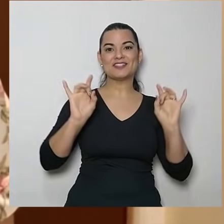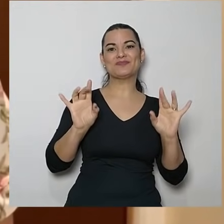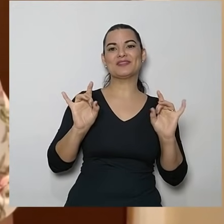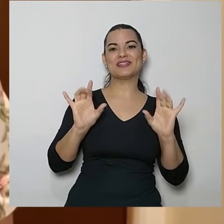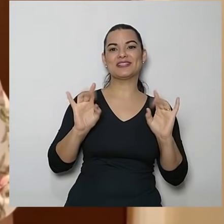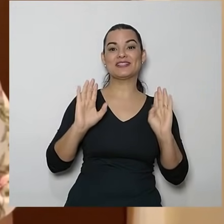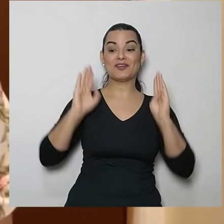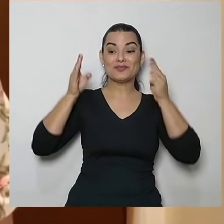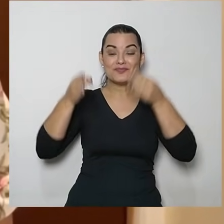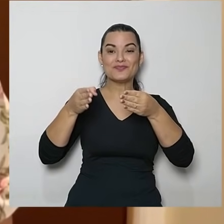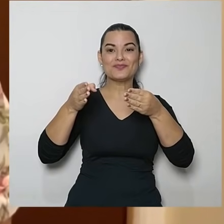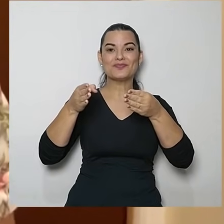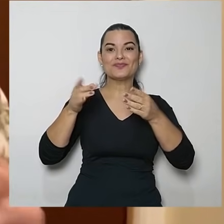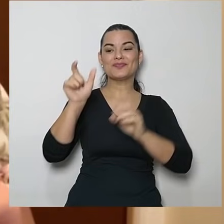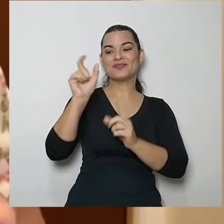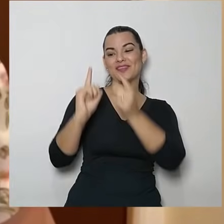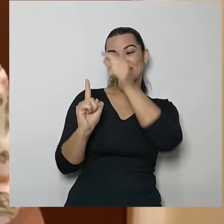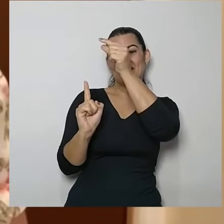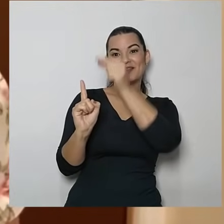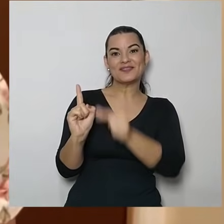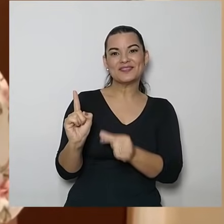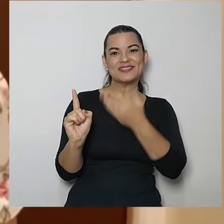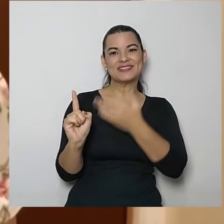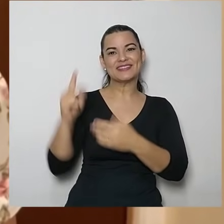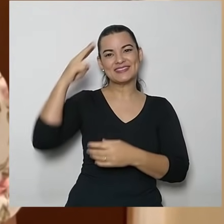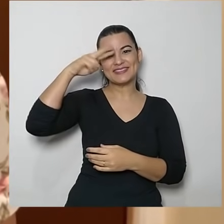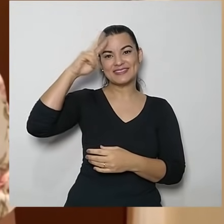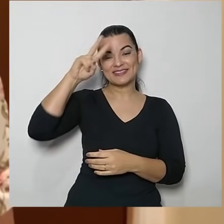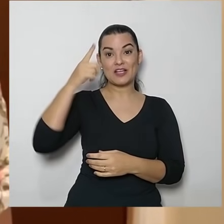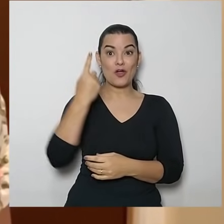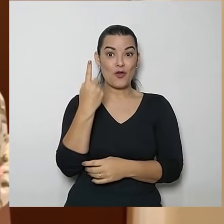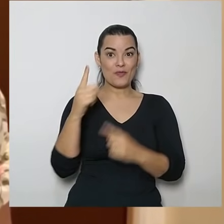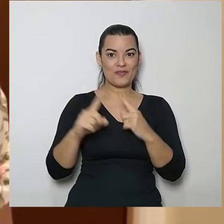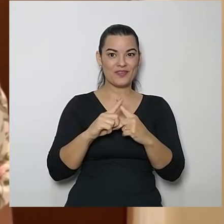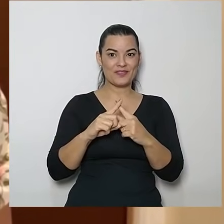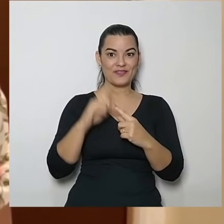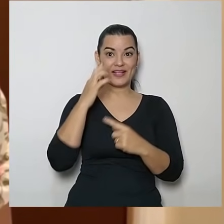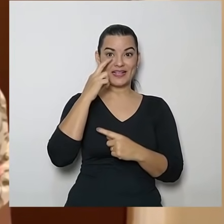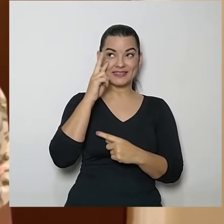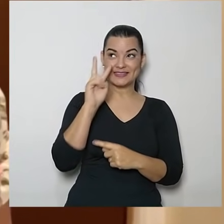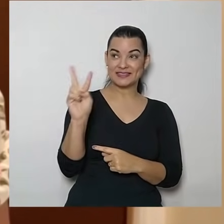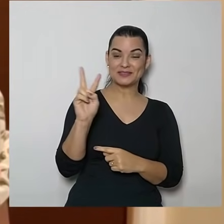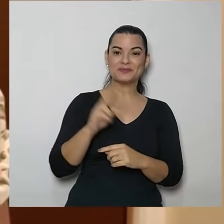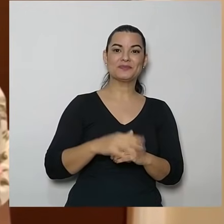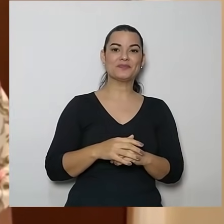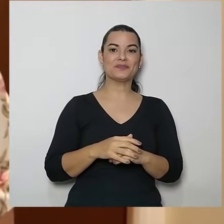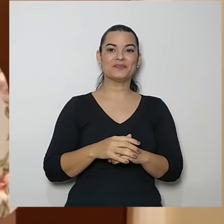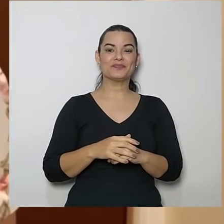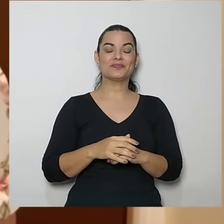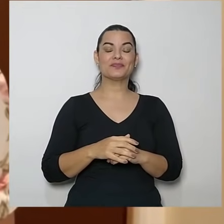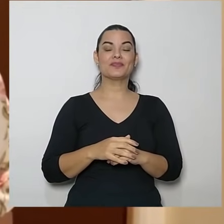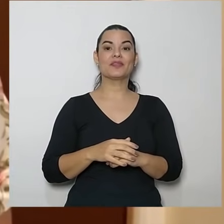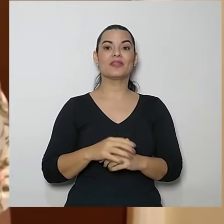nosso personagem da história. Vamos ouvir uma vez. O